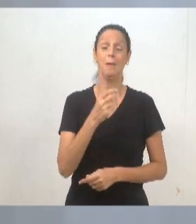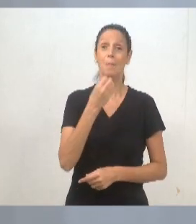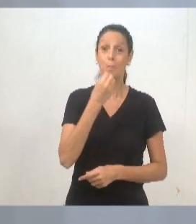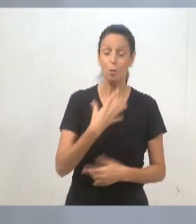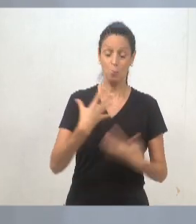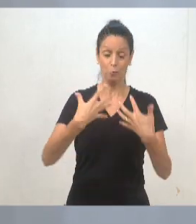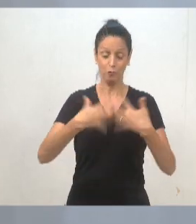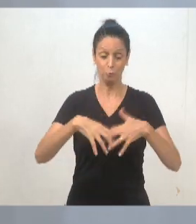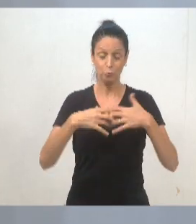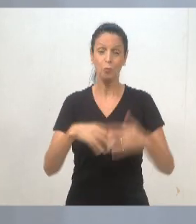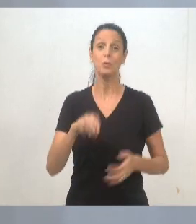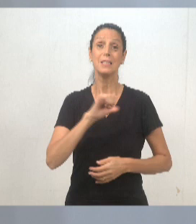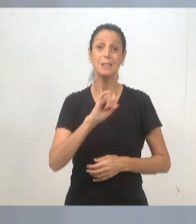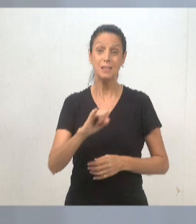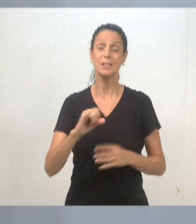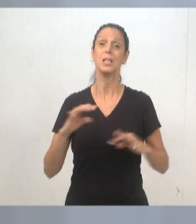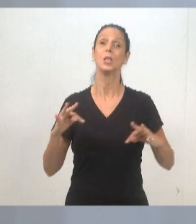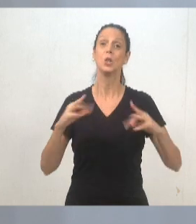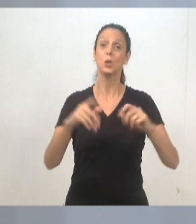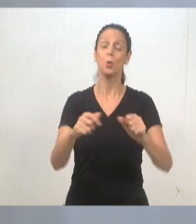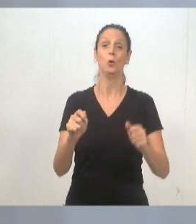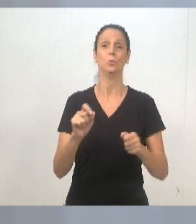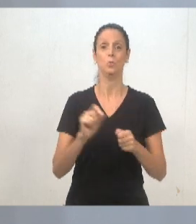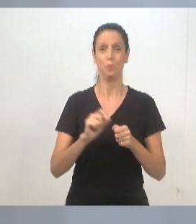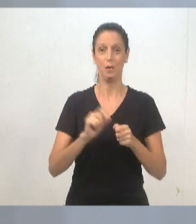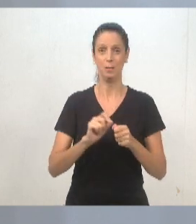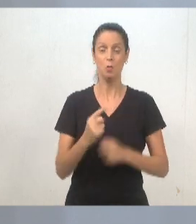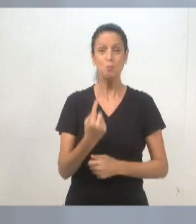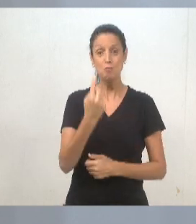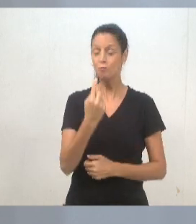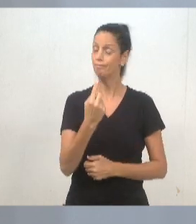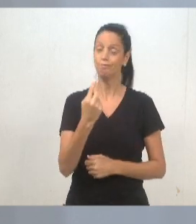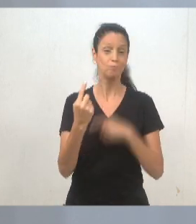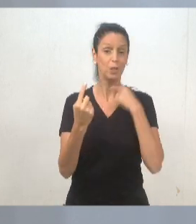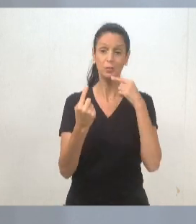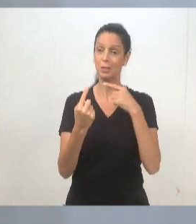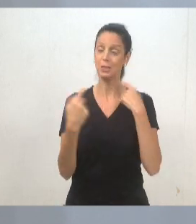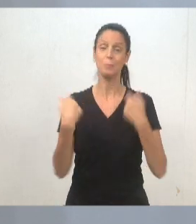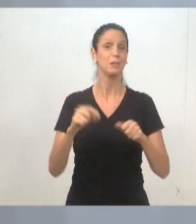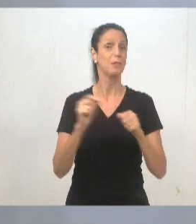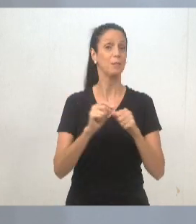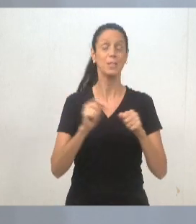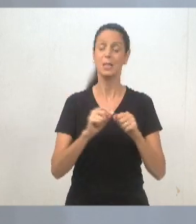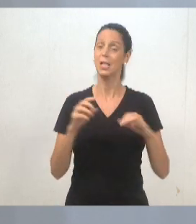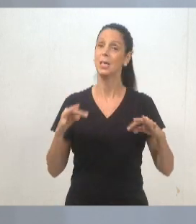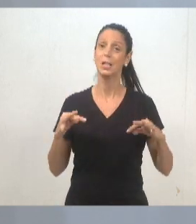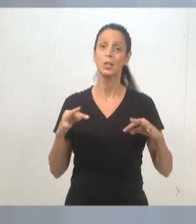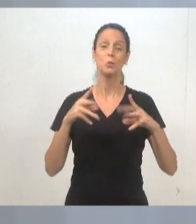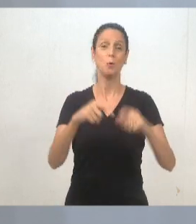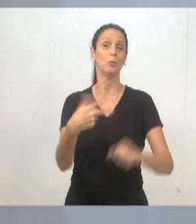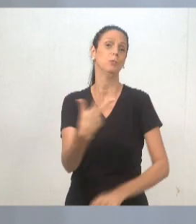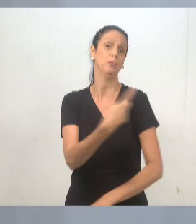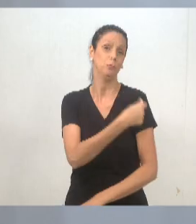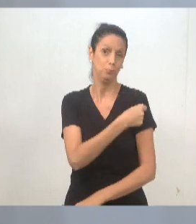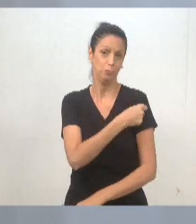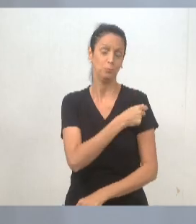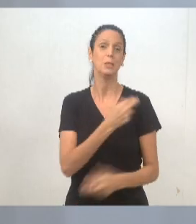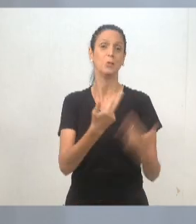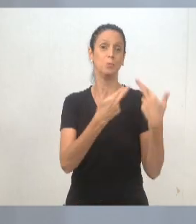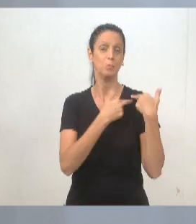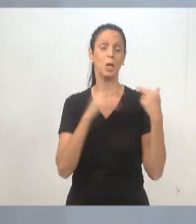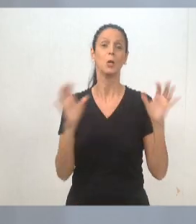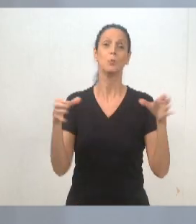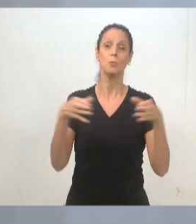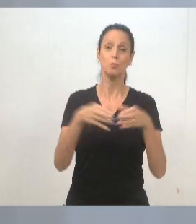funcionamento se ela for um ato coletivo, se ela tiver responsabilidade de rebanho, se ela tiver responsabilidade coletiva. É